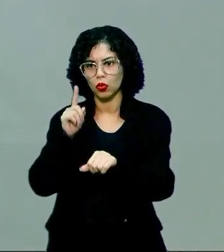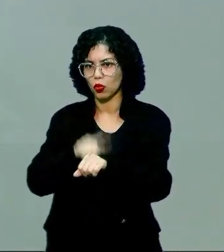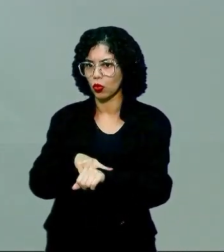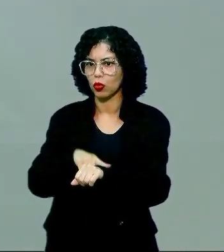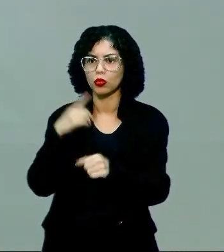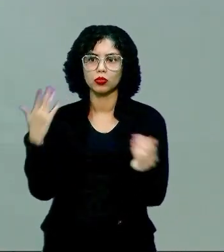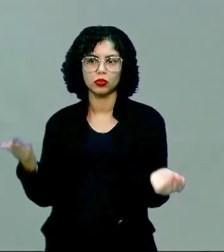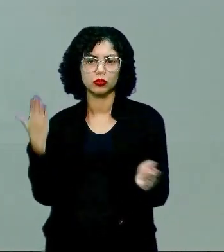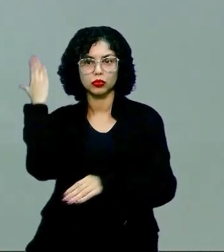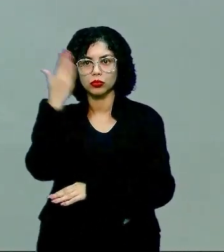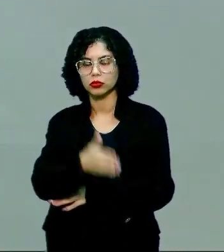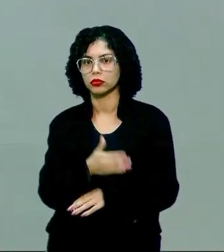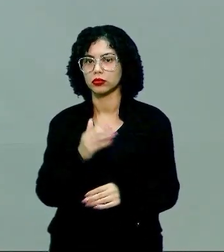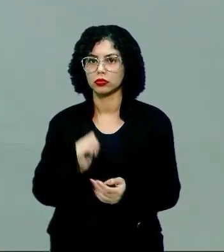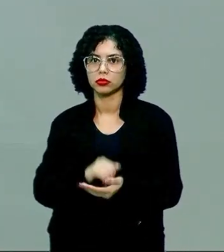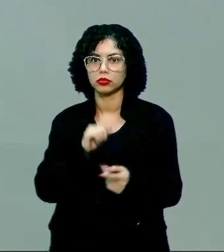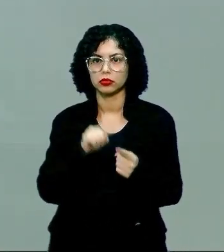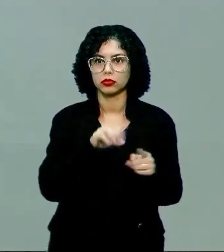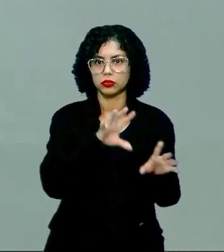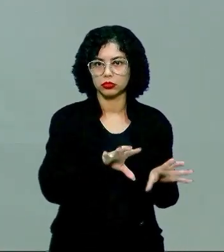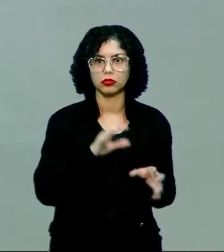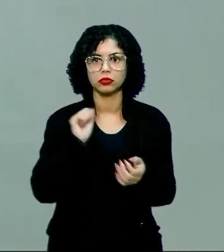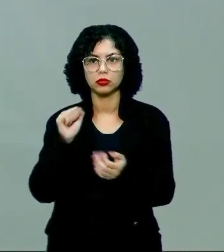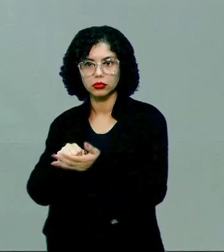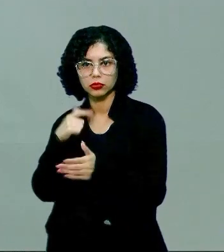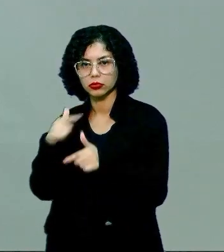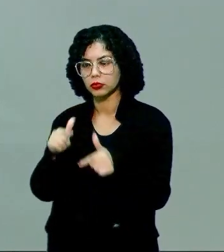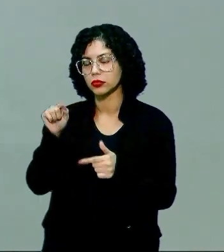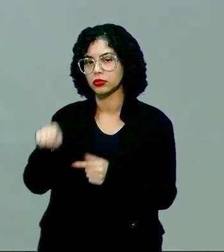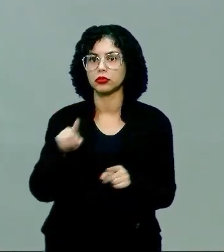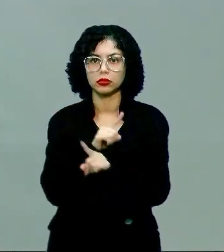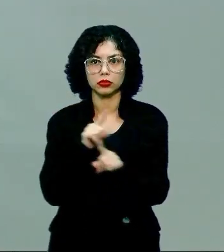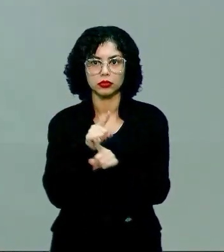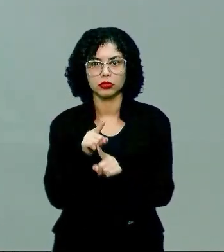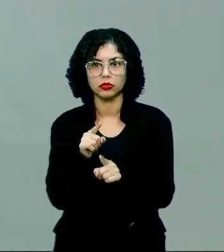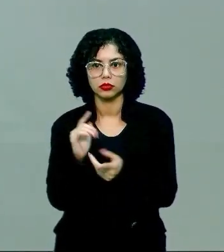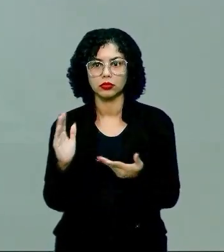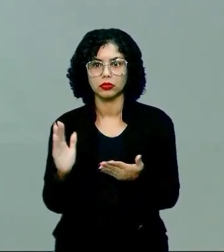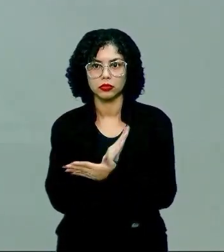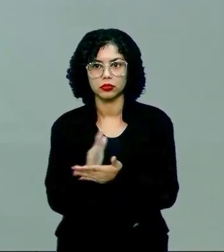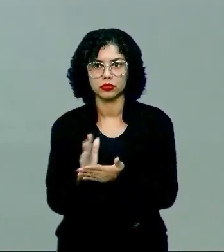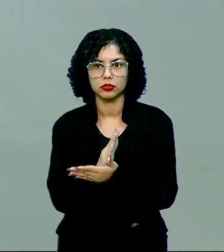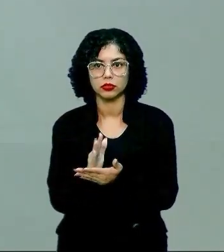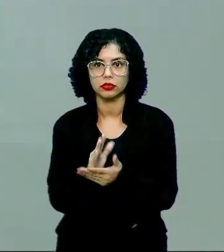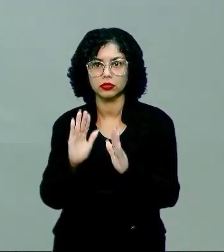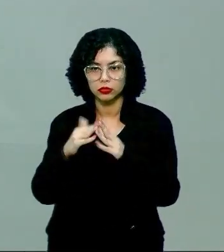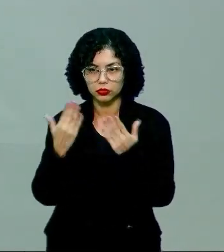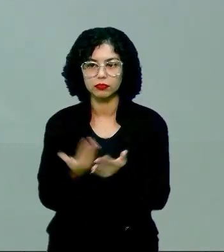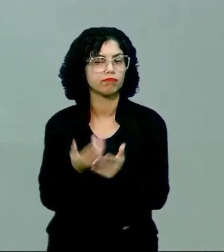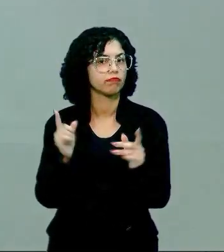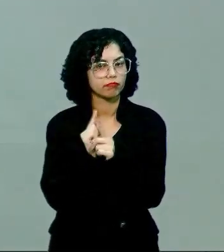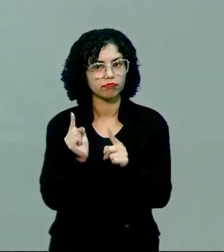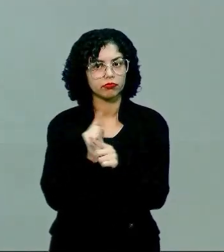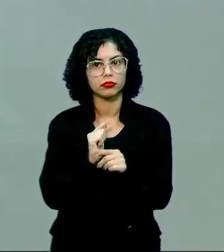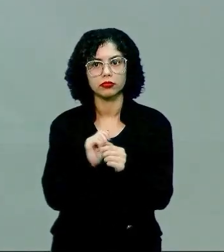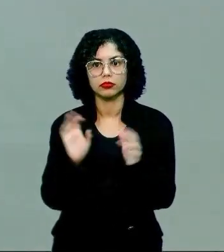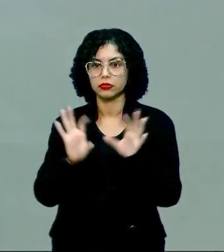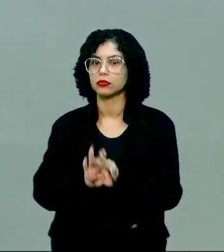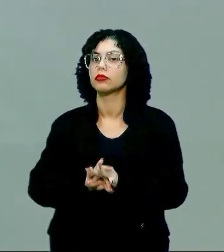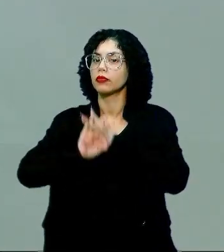horário de direcionamento é porque esse seu serviço esse é seu trabalho não não é uma atividade escolar não é